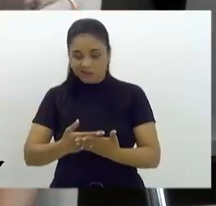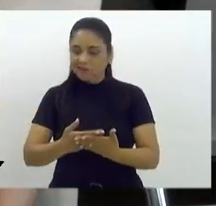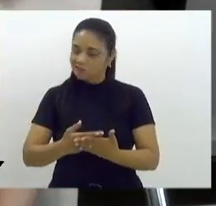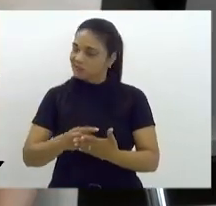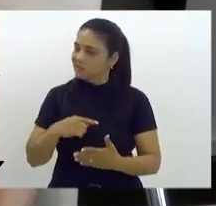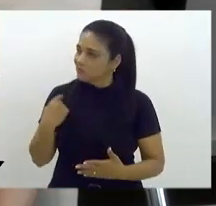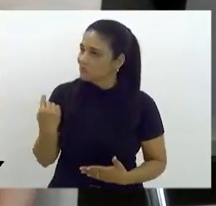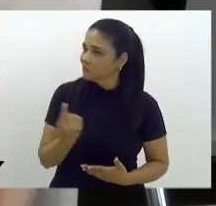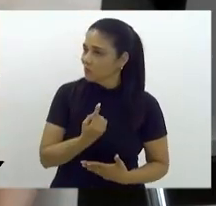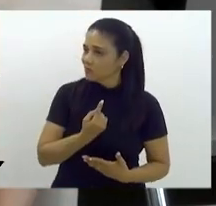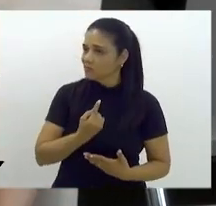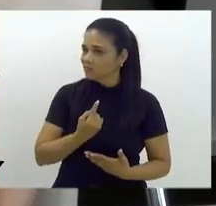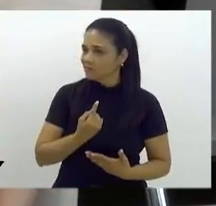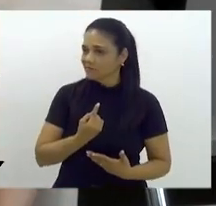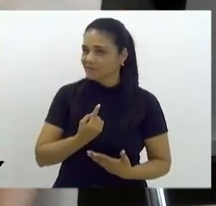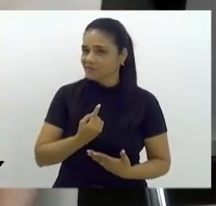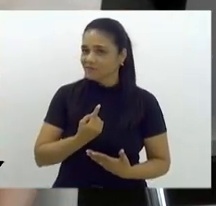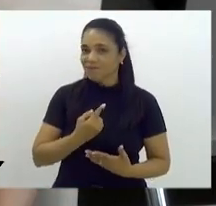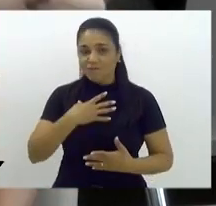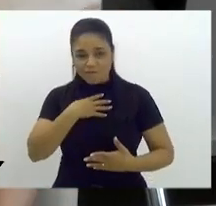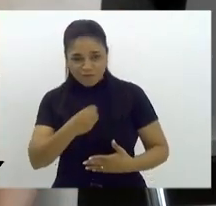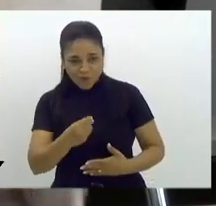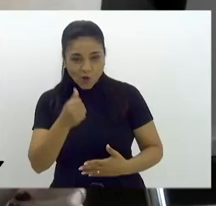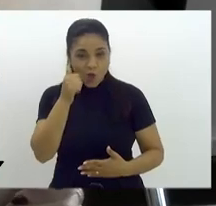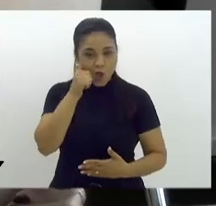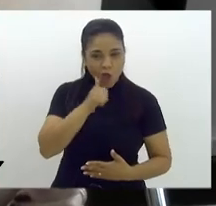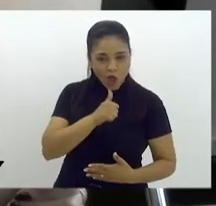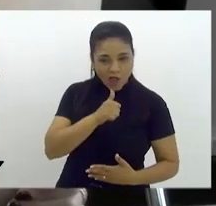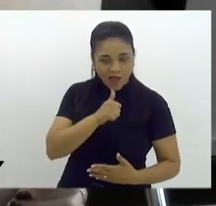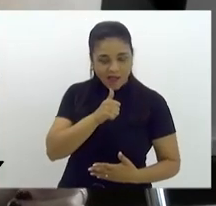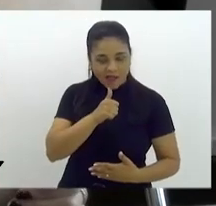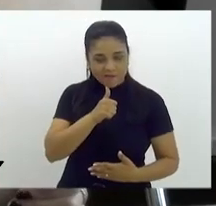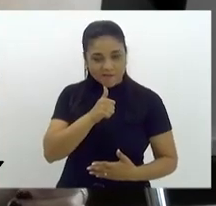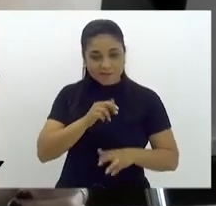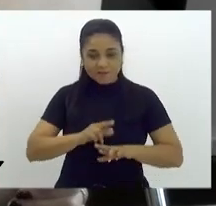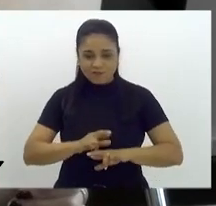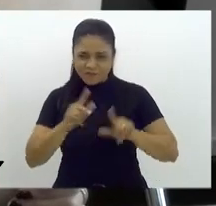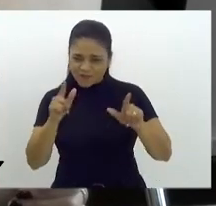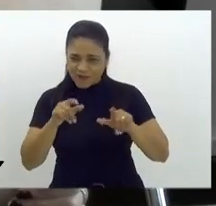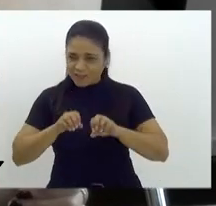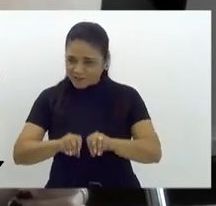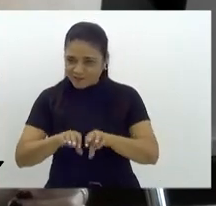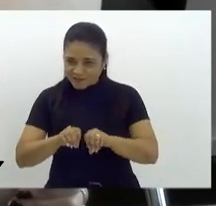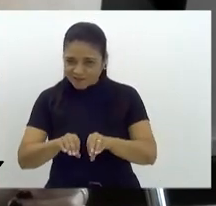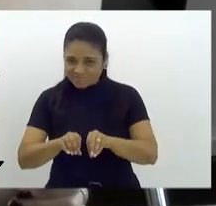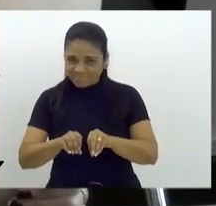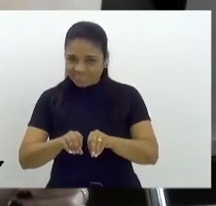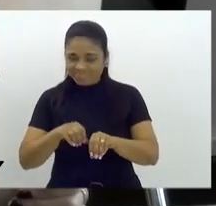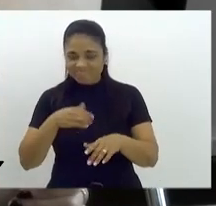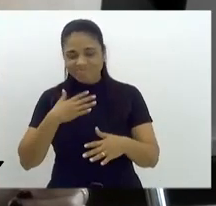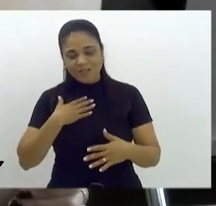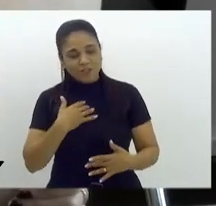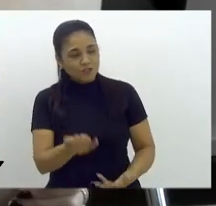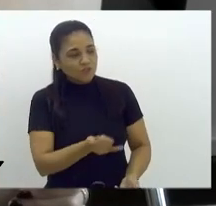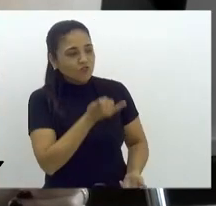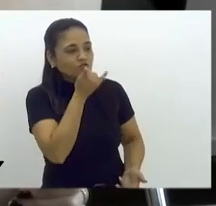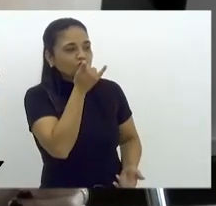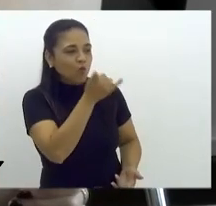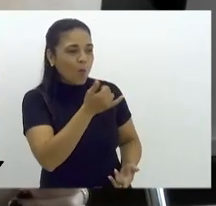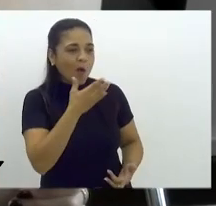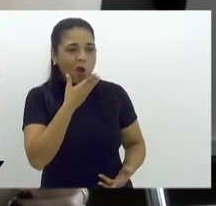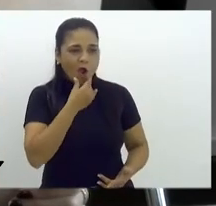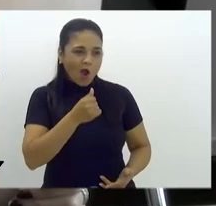acreditamos que a gente tem que criar filhos homens e mulheres de forma diferente por exemplo a senhora me desculpa mas Eu discordo homens e mulheres são diferentes